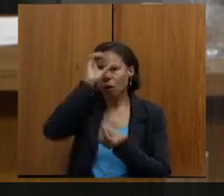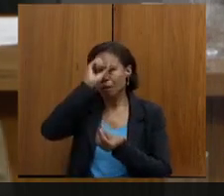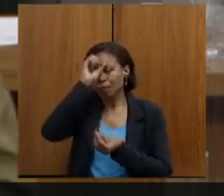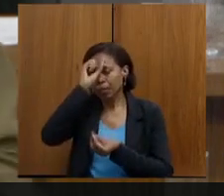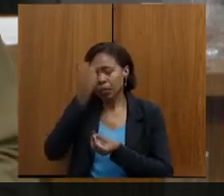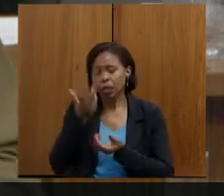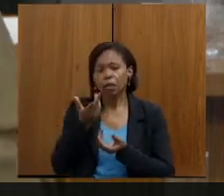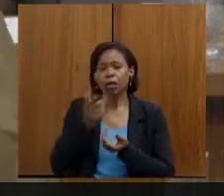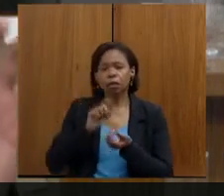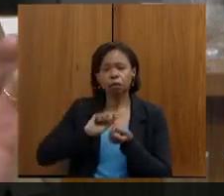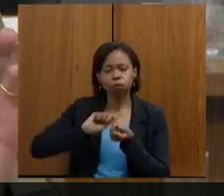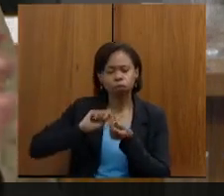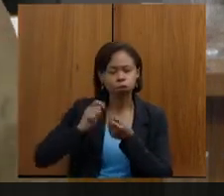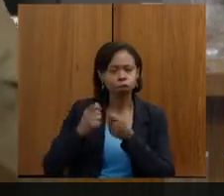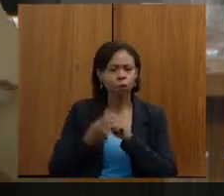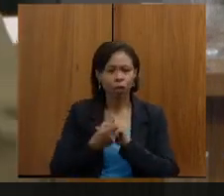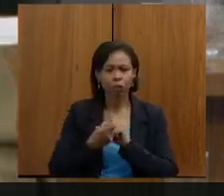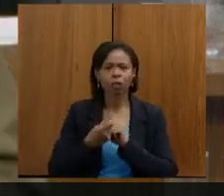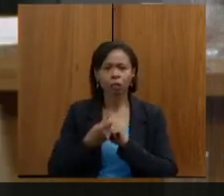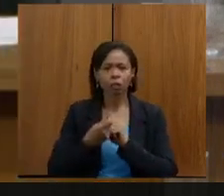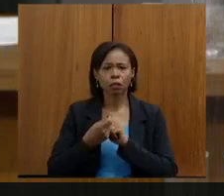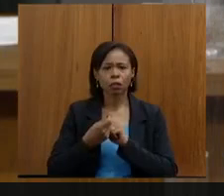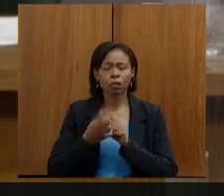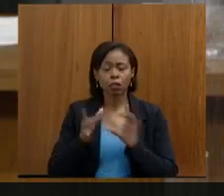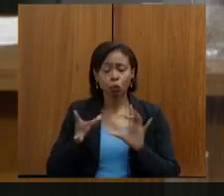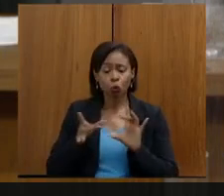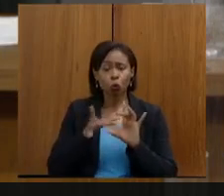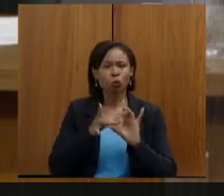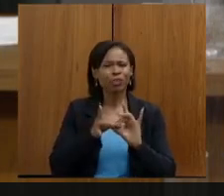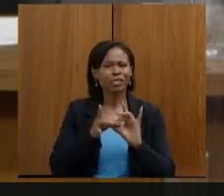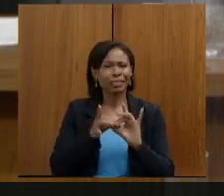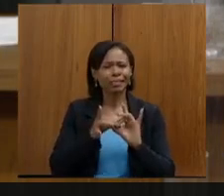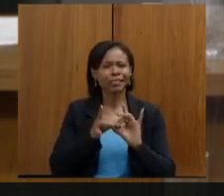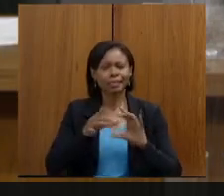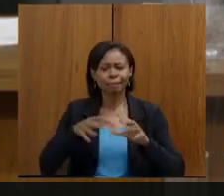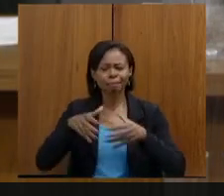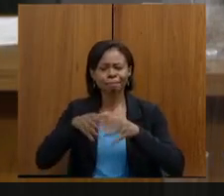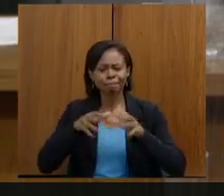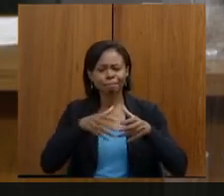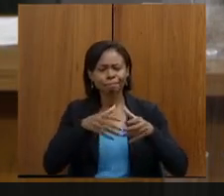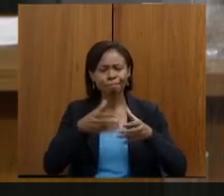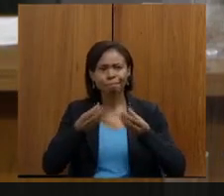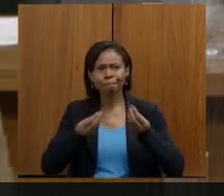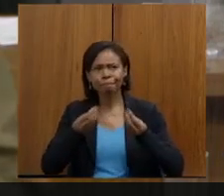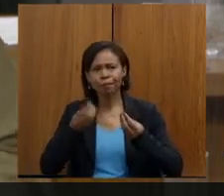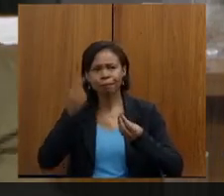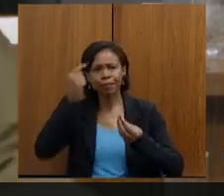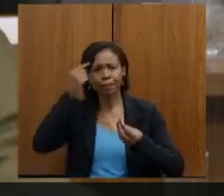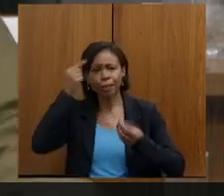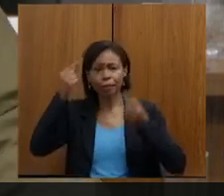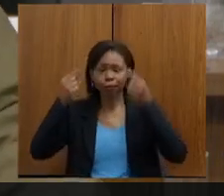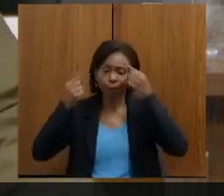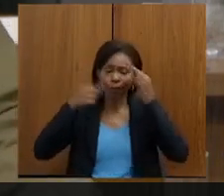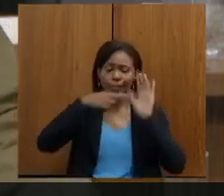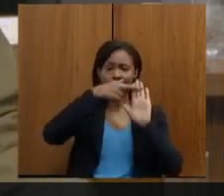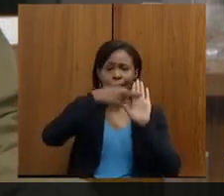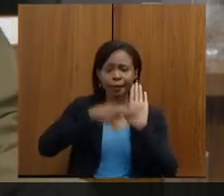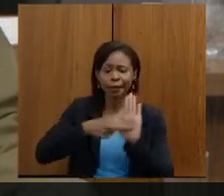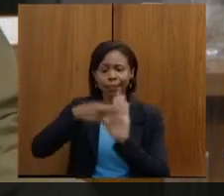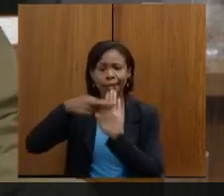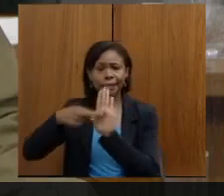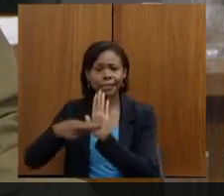tivemos que sem aglomerar nós tivemos que unir não é uma ideia sem pensamentos e os únicos protocolos